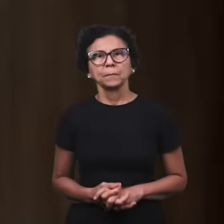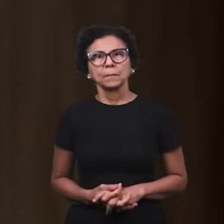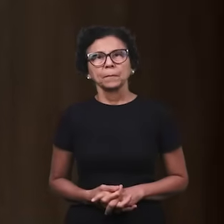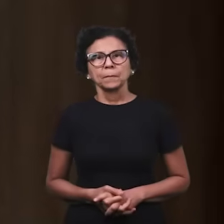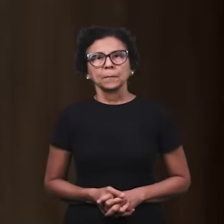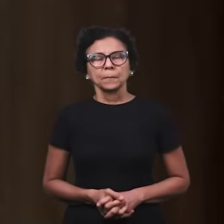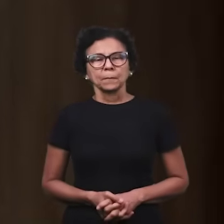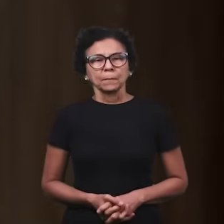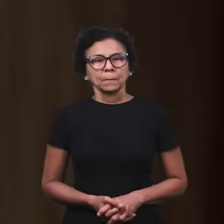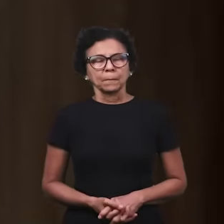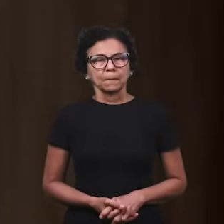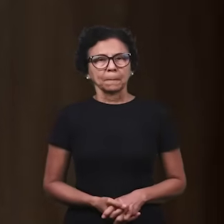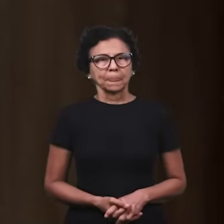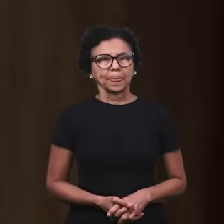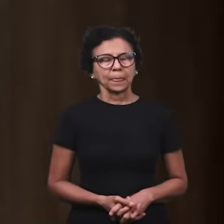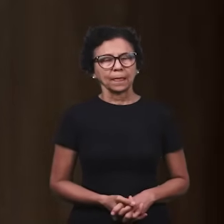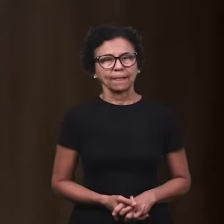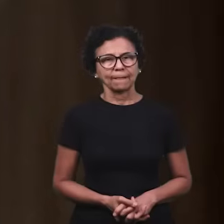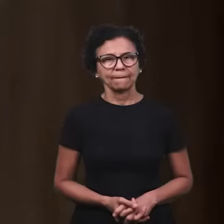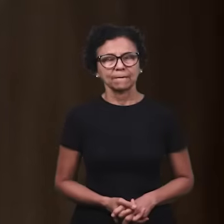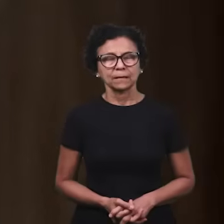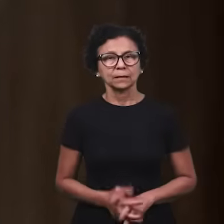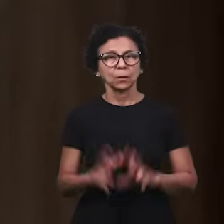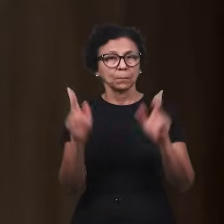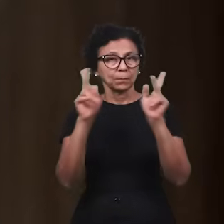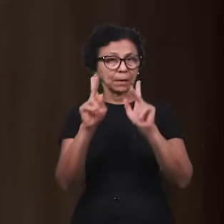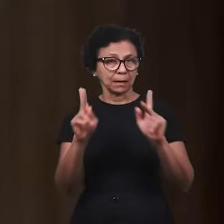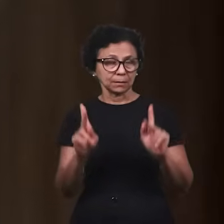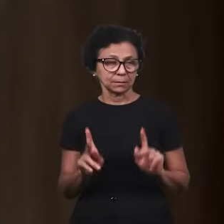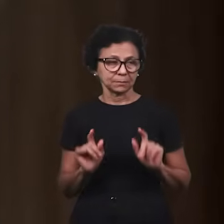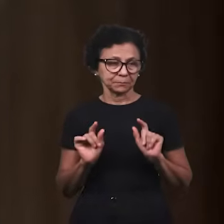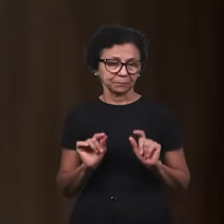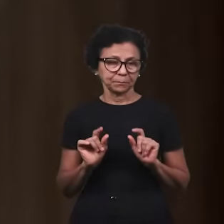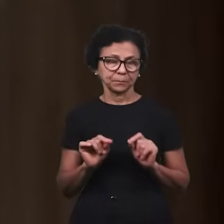da paz, o que acontecia?